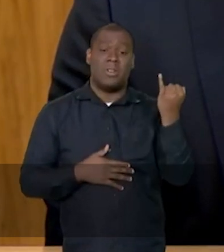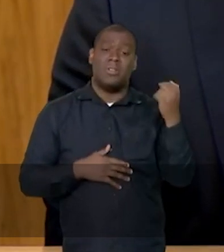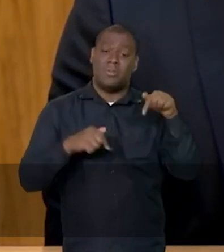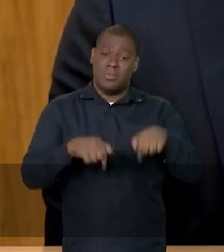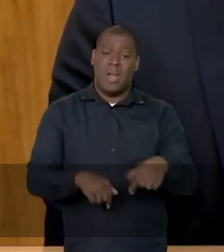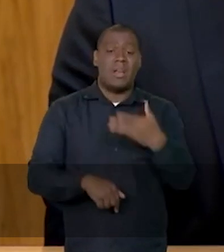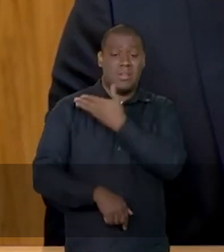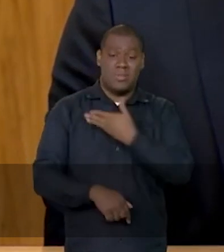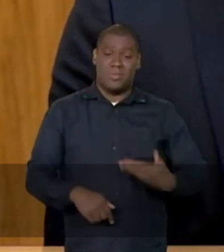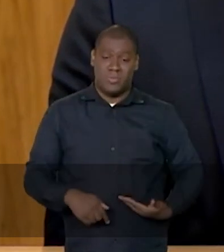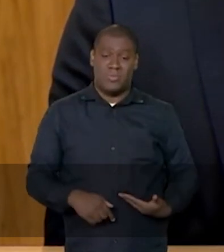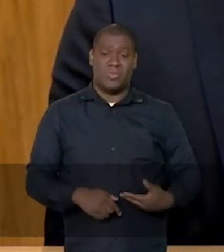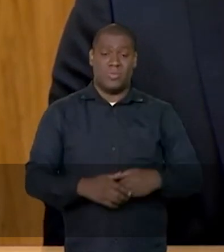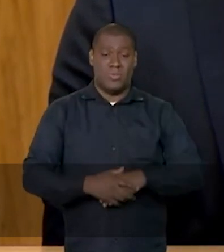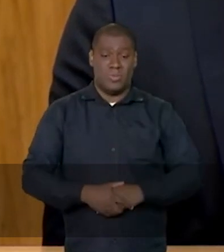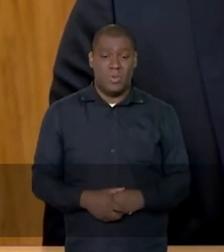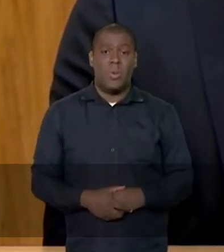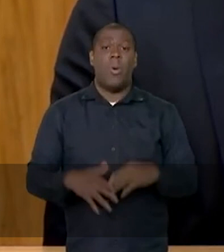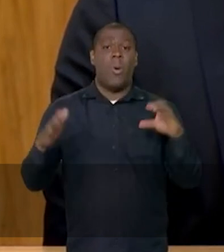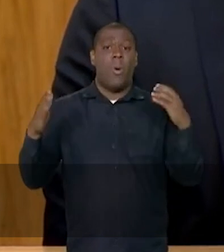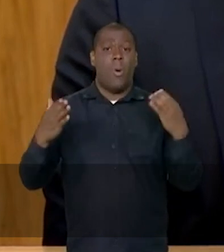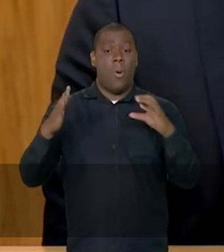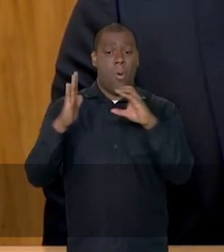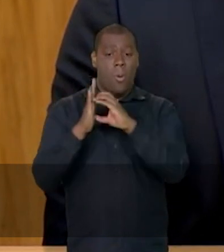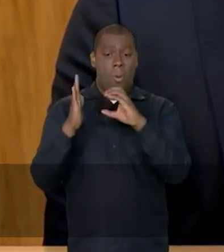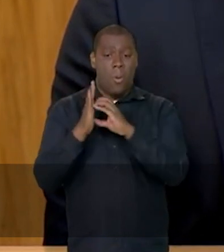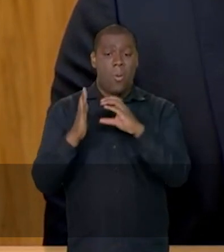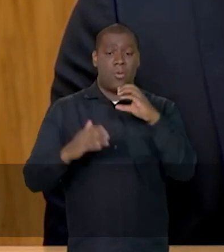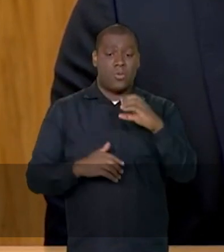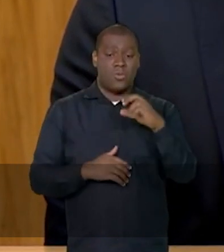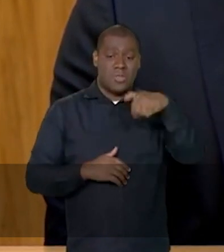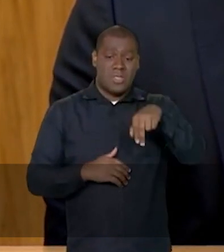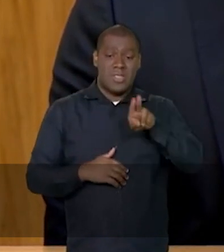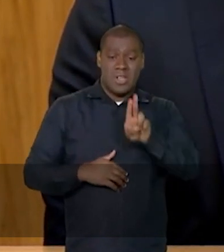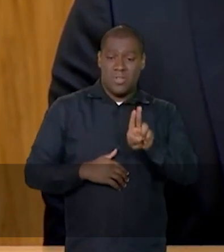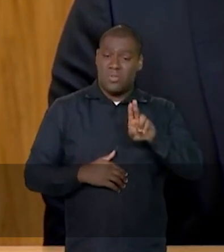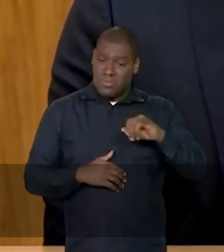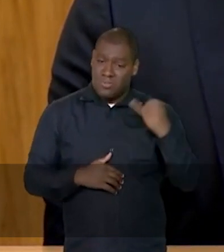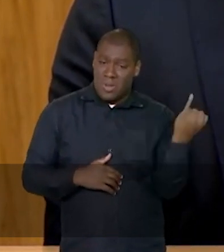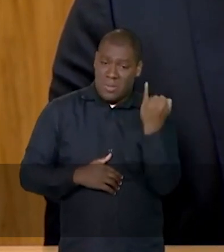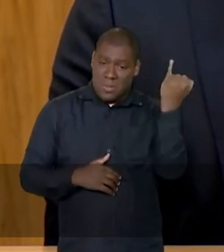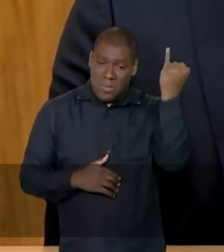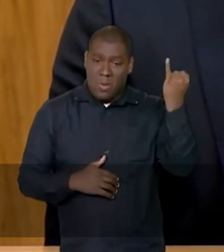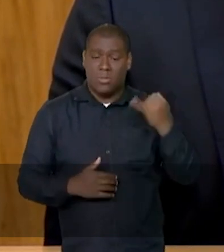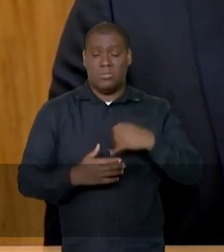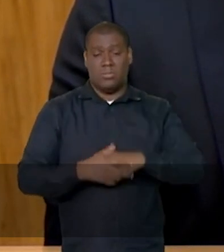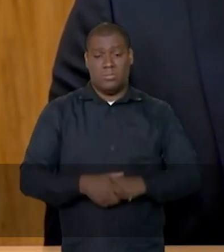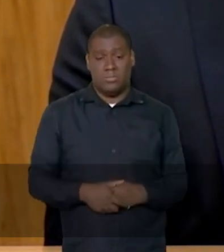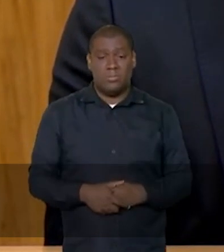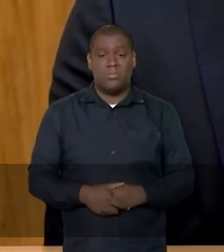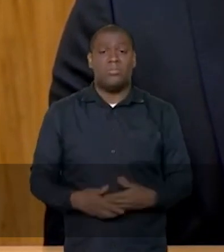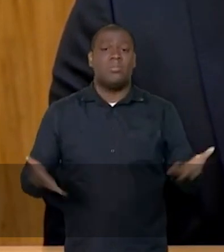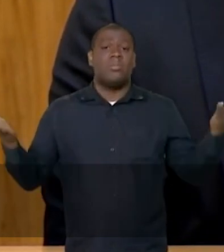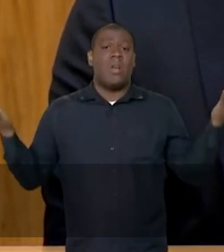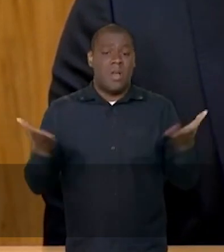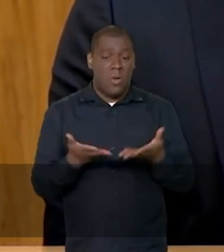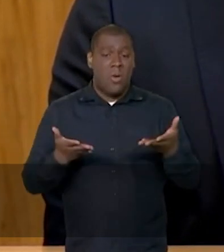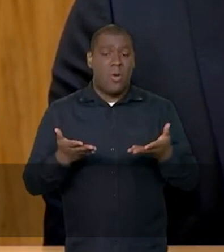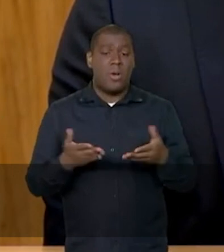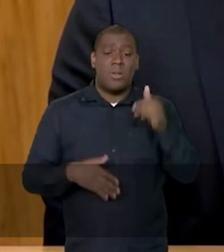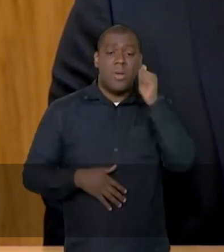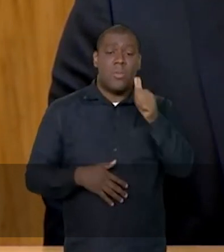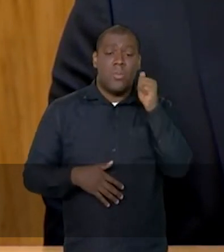governo. Esse concurso é um concurso inédito e, a partir de agora, a nossa